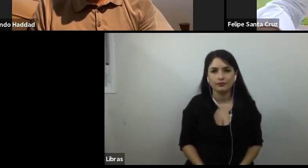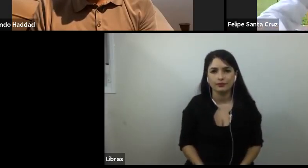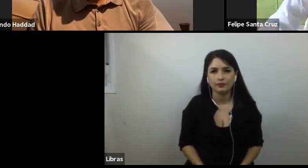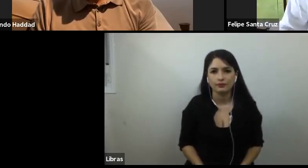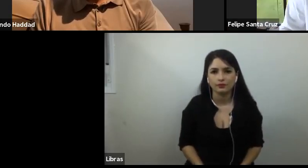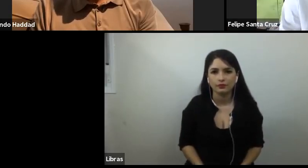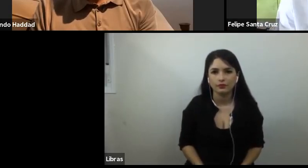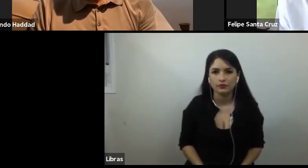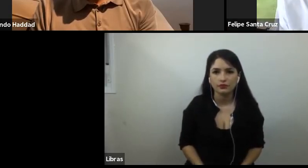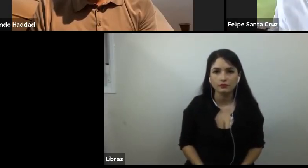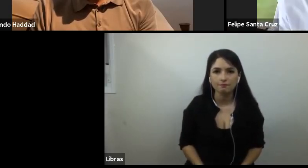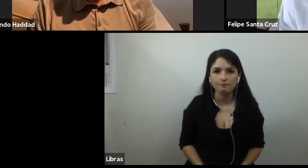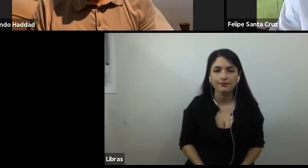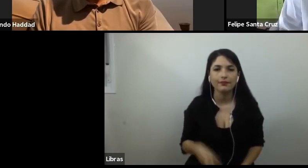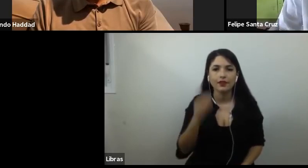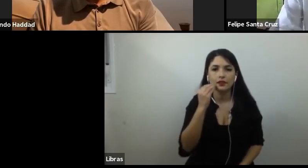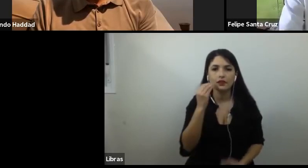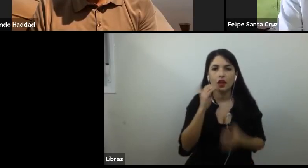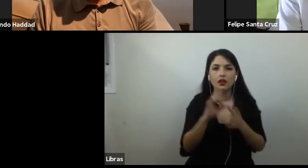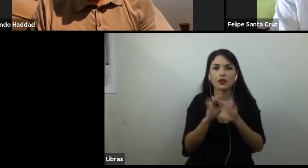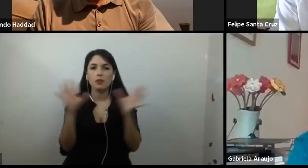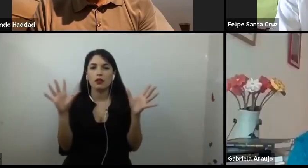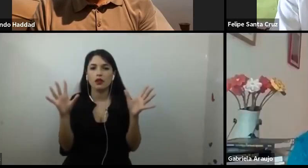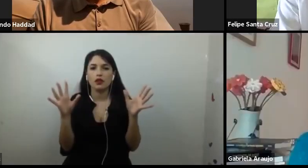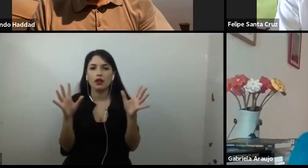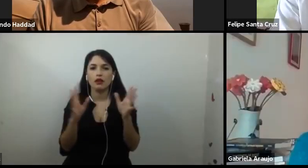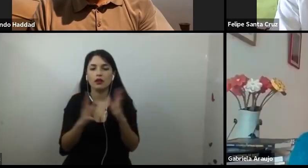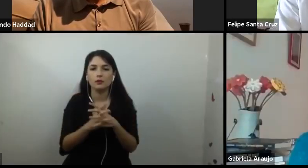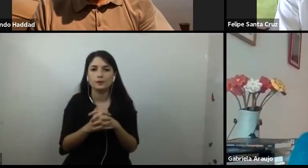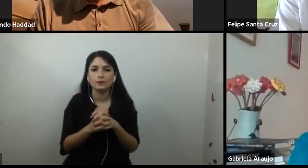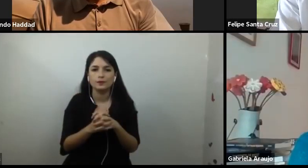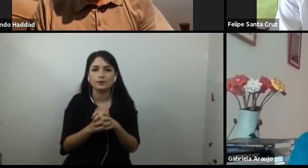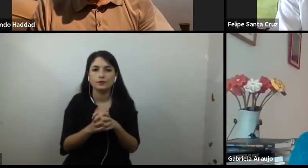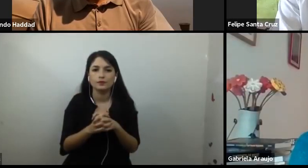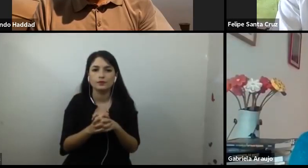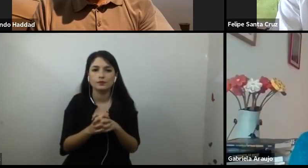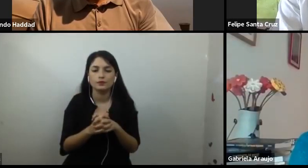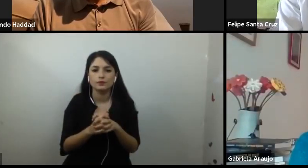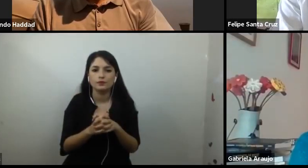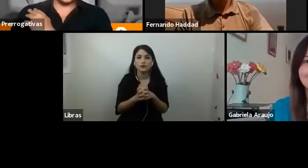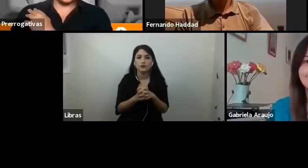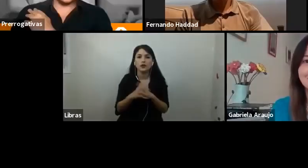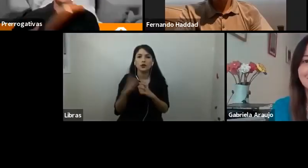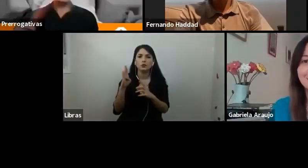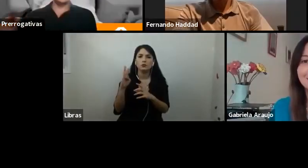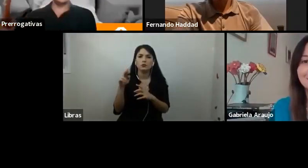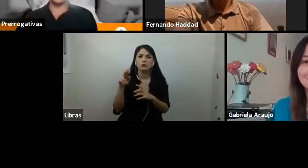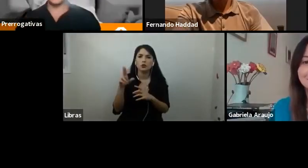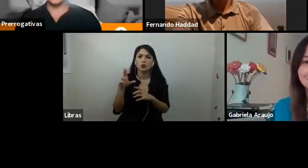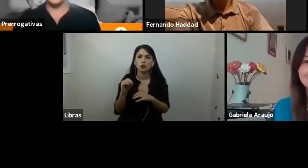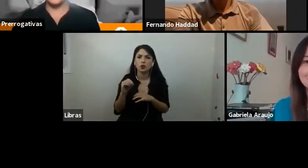tentar desbloquear aqui o vídeo. Brunão? Bruno?